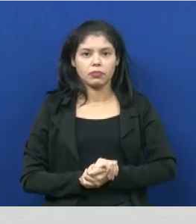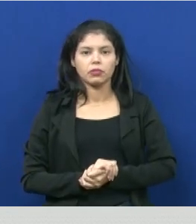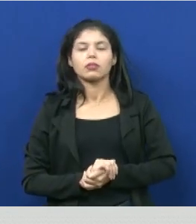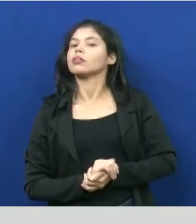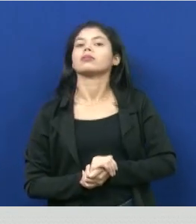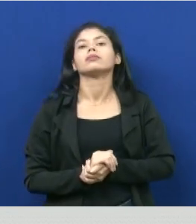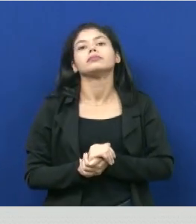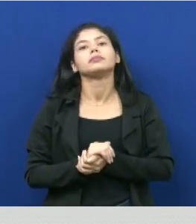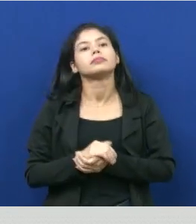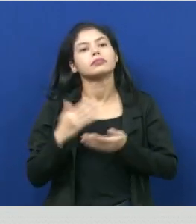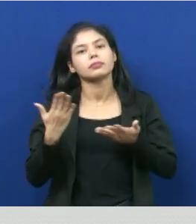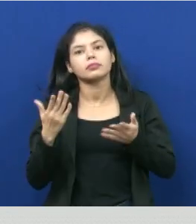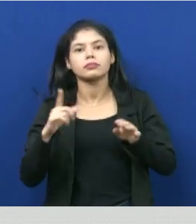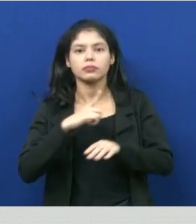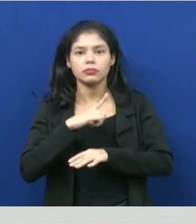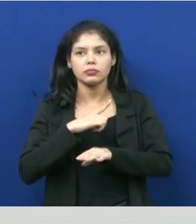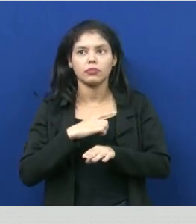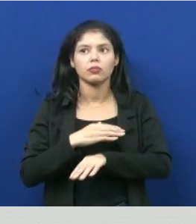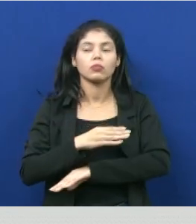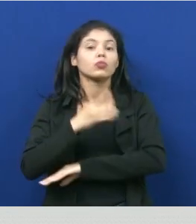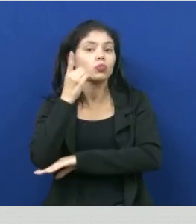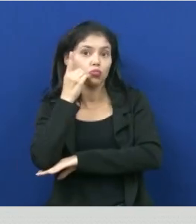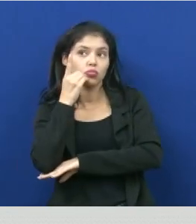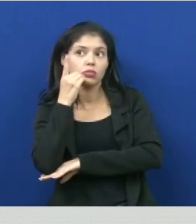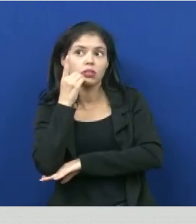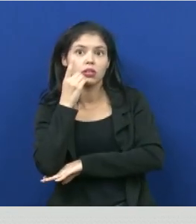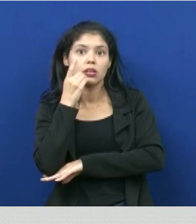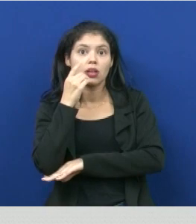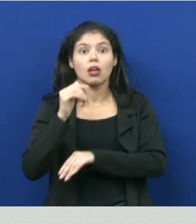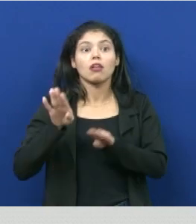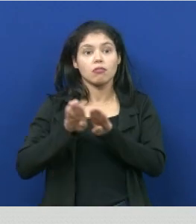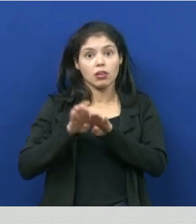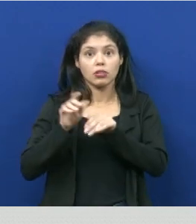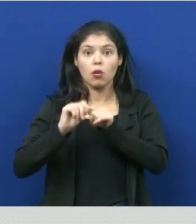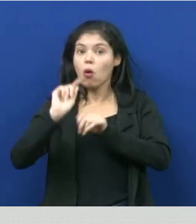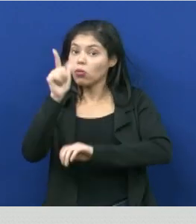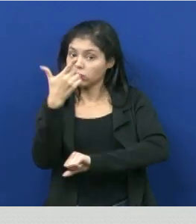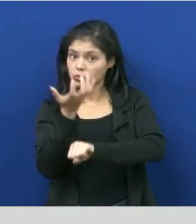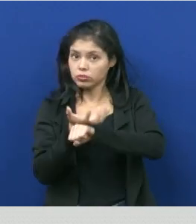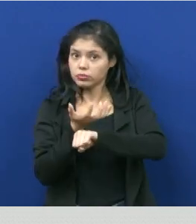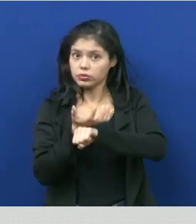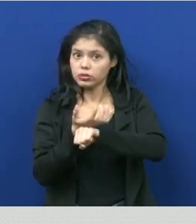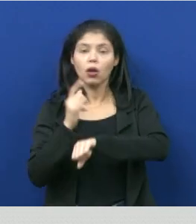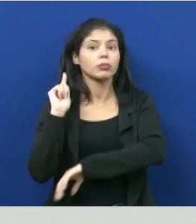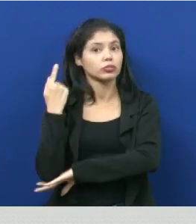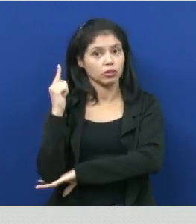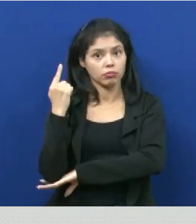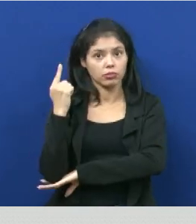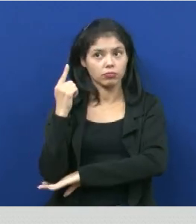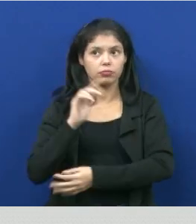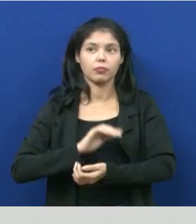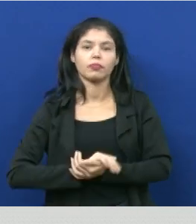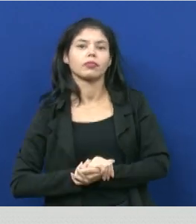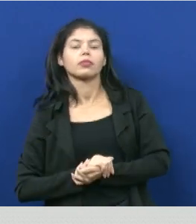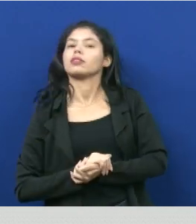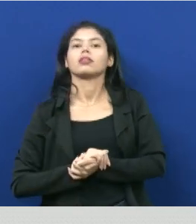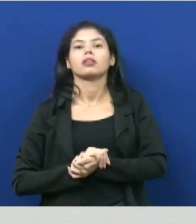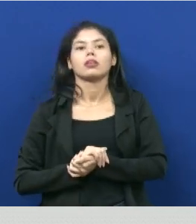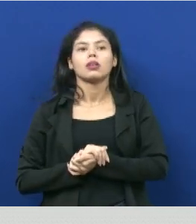Nós temos algumas aplicações no nosso cotidiano que envolvem inclusive outras disciplinas, como na geografia.